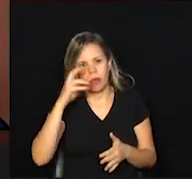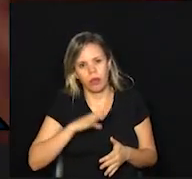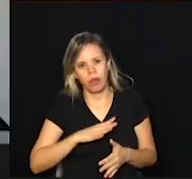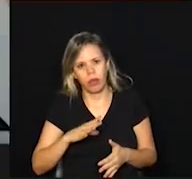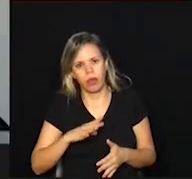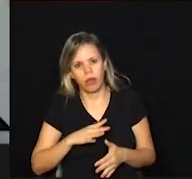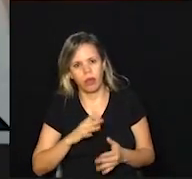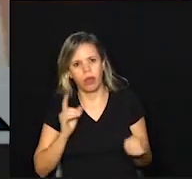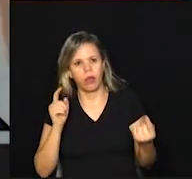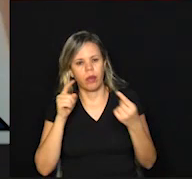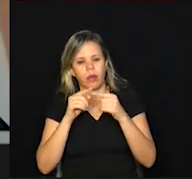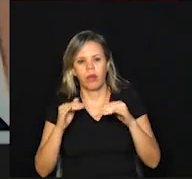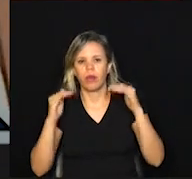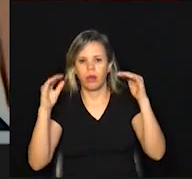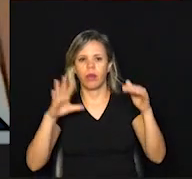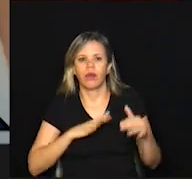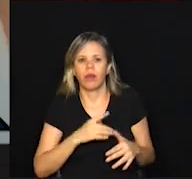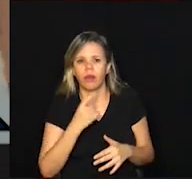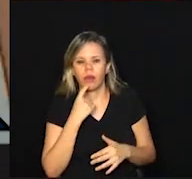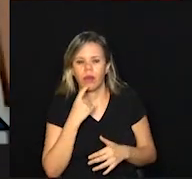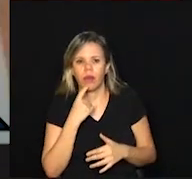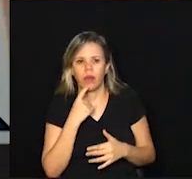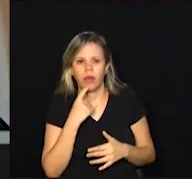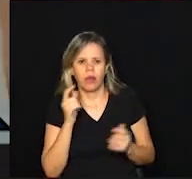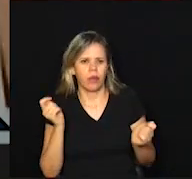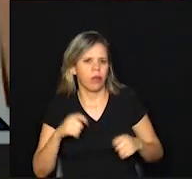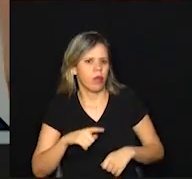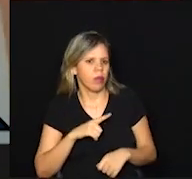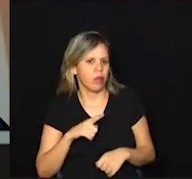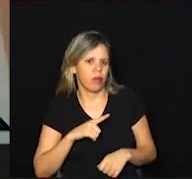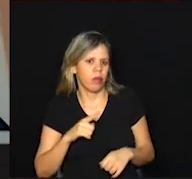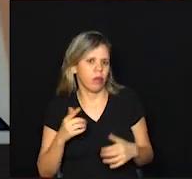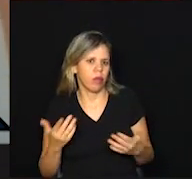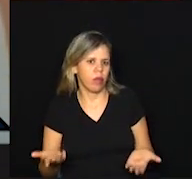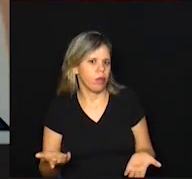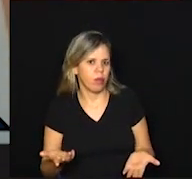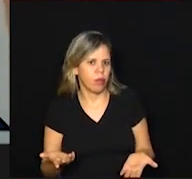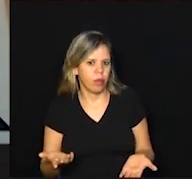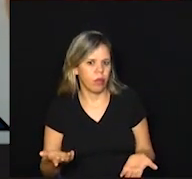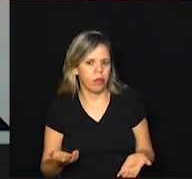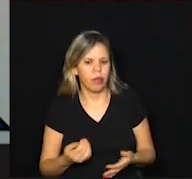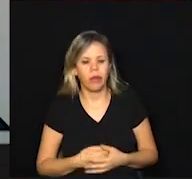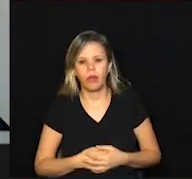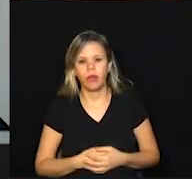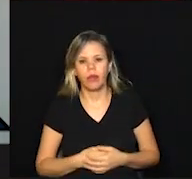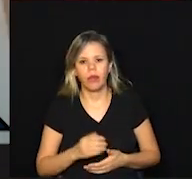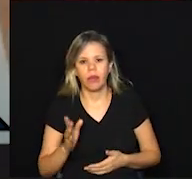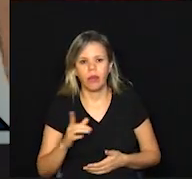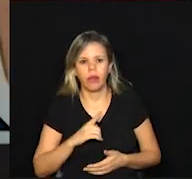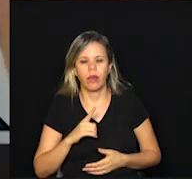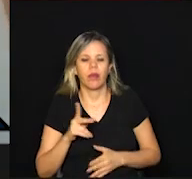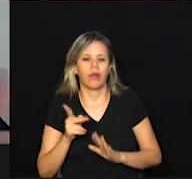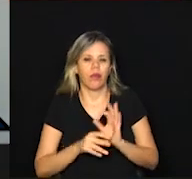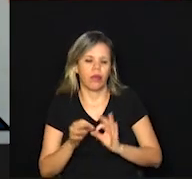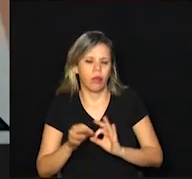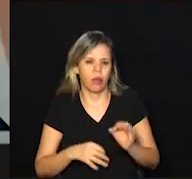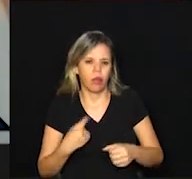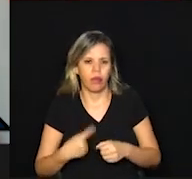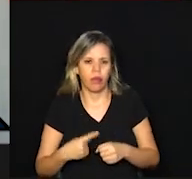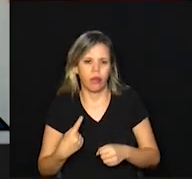cidade altura da cidade de Campinas ele já possuímos e eu já possui um plano Municipal